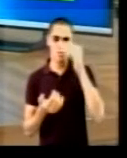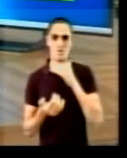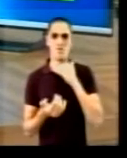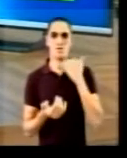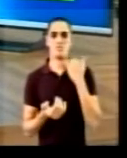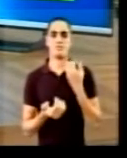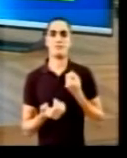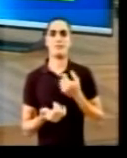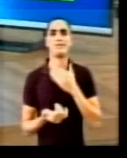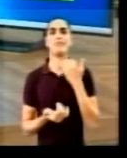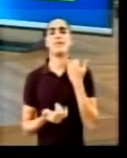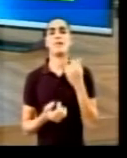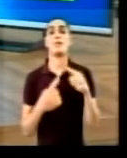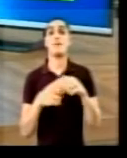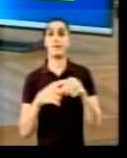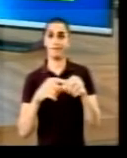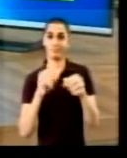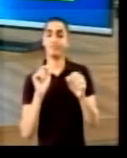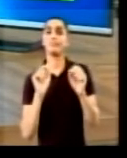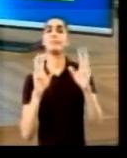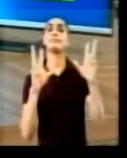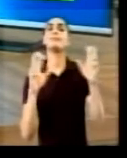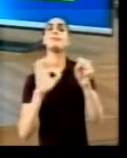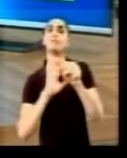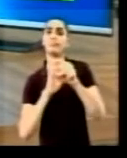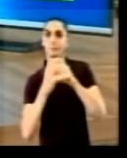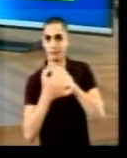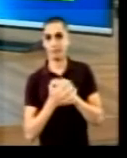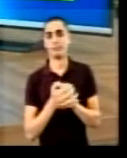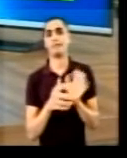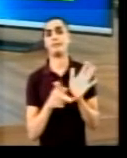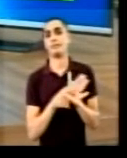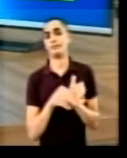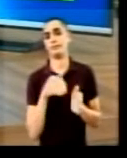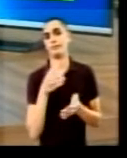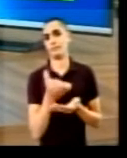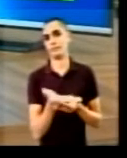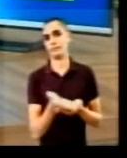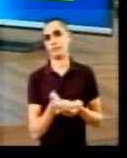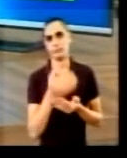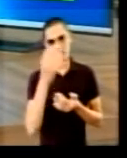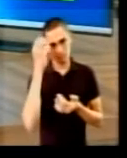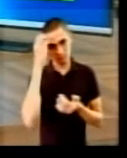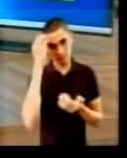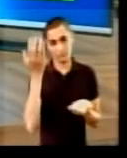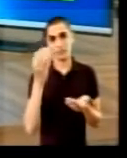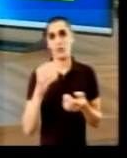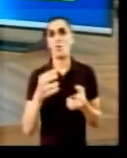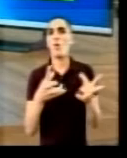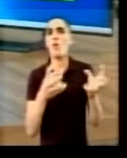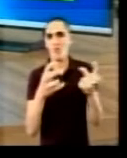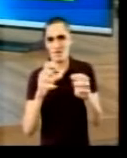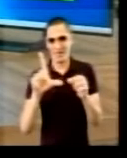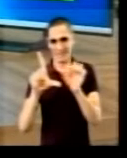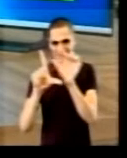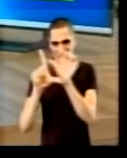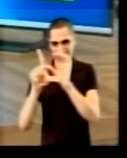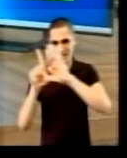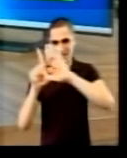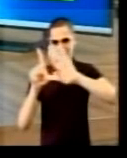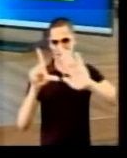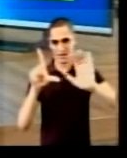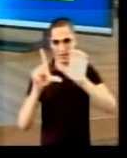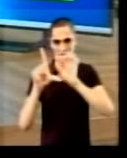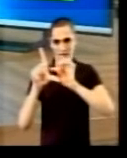Então, olha lá, ao tanto de mortes que nós tivemos a mais desse período. Ou seja, tem sim, ninguém